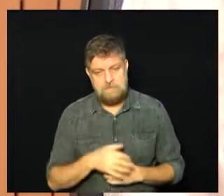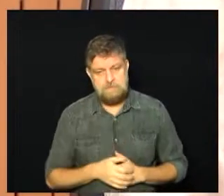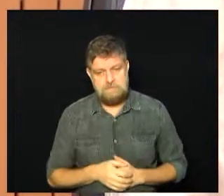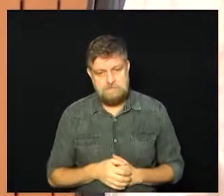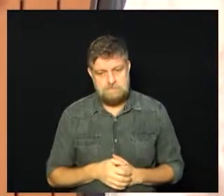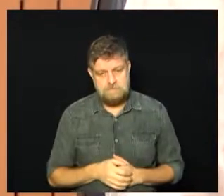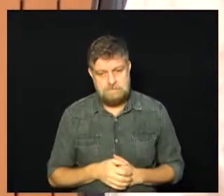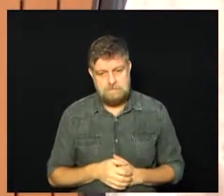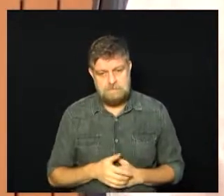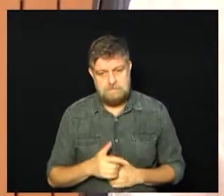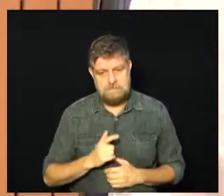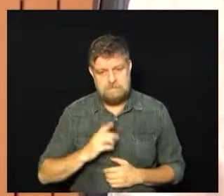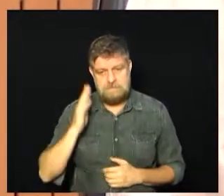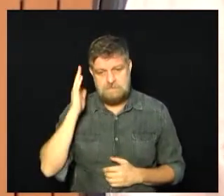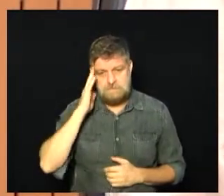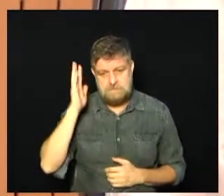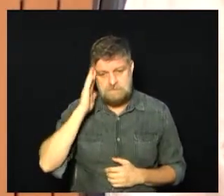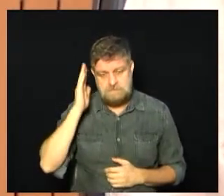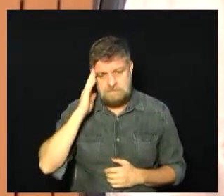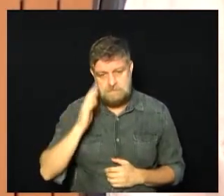Dependendo do volume de